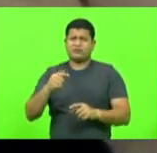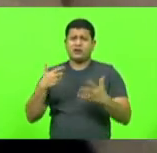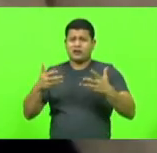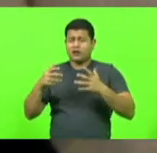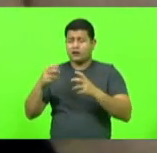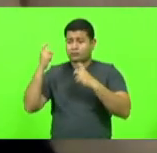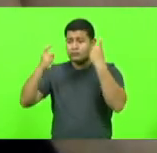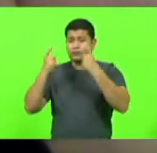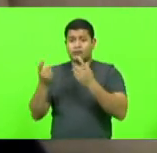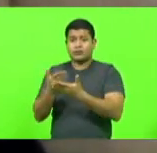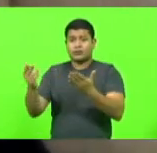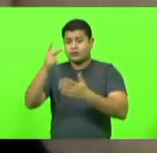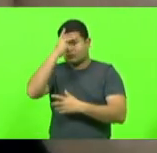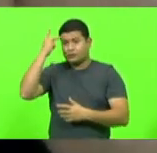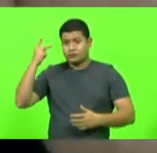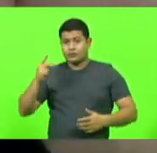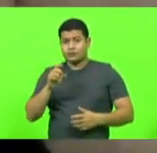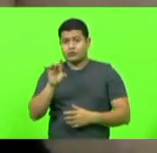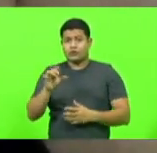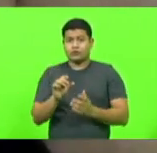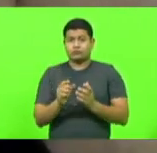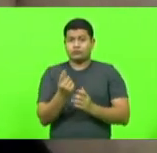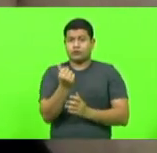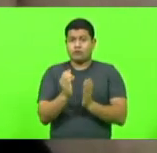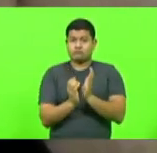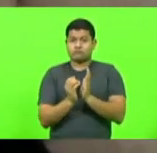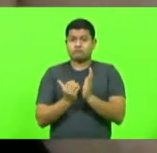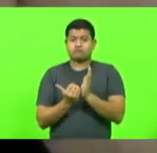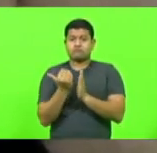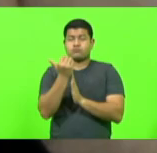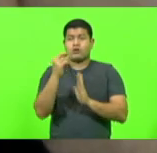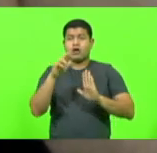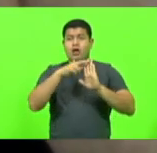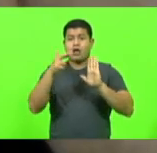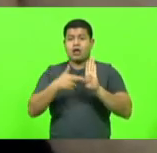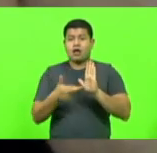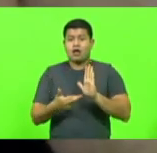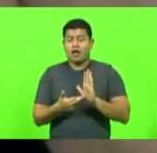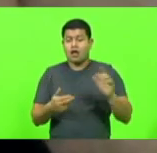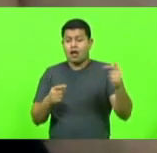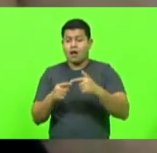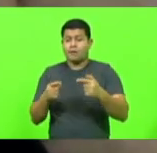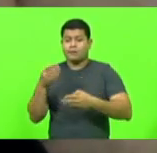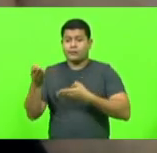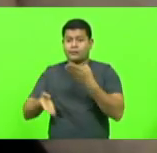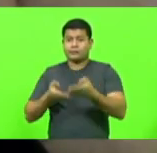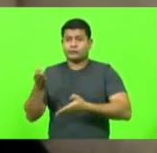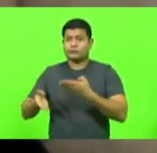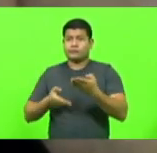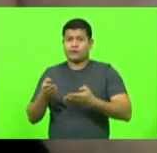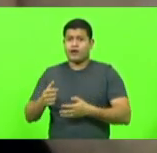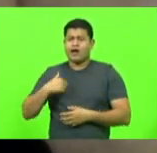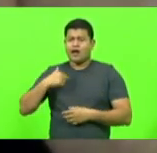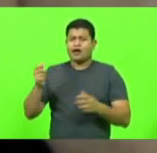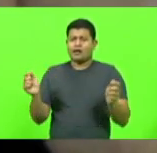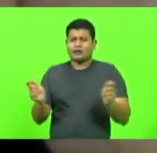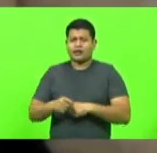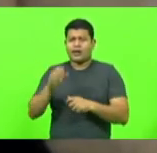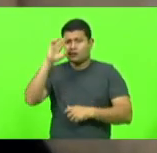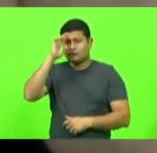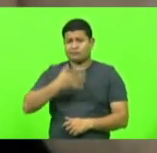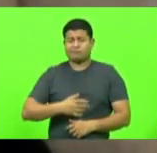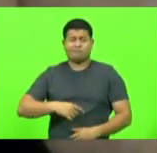aumentar hoje o valor com as mesmas regras de atendimento não iria resolver o nosso problema, sabe?